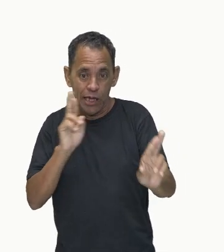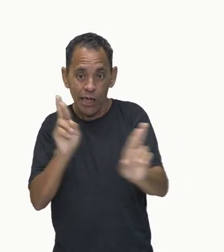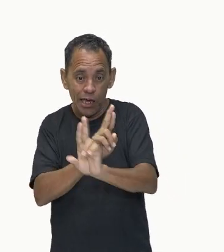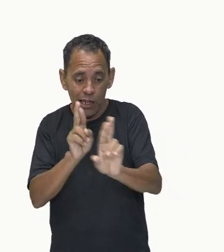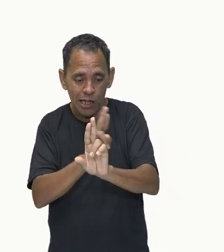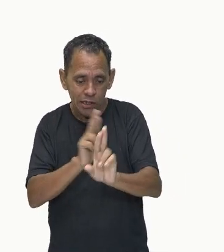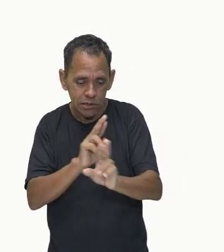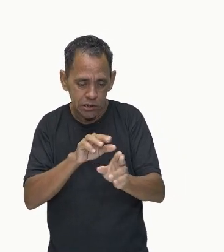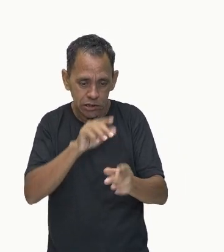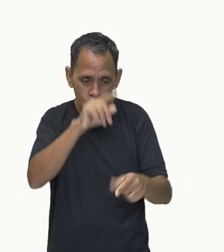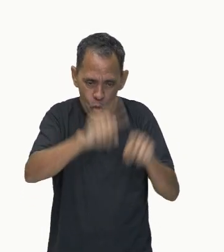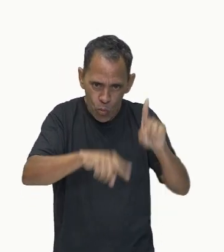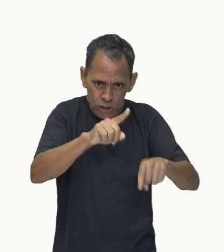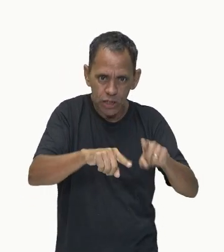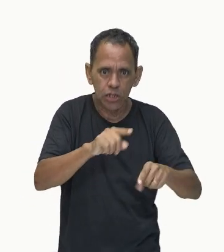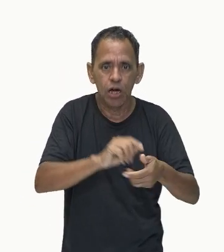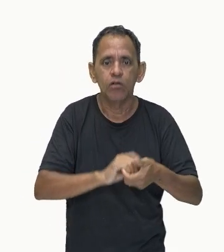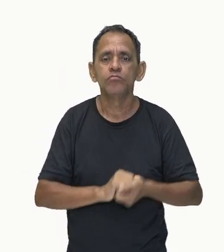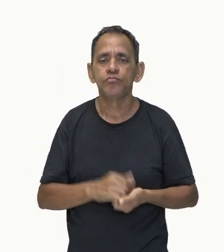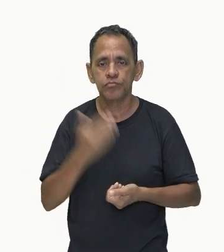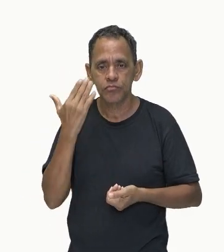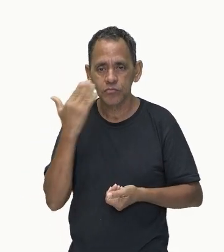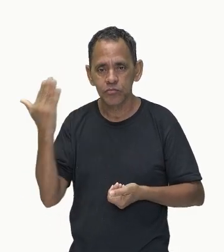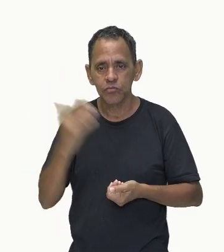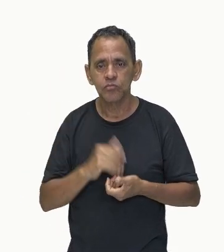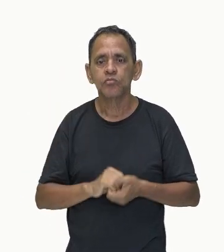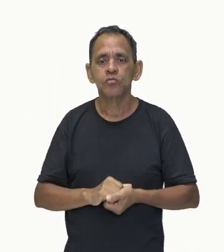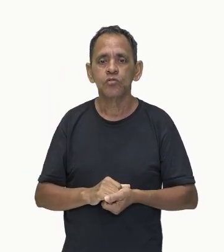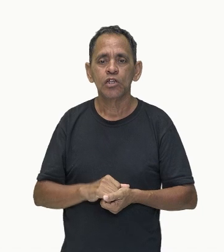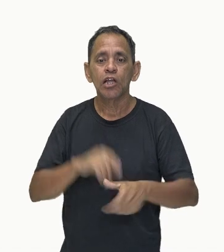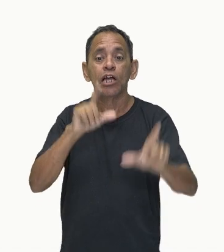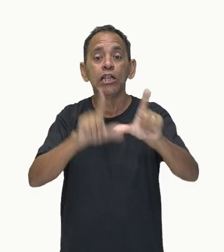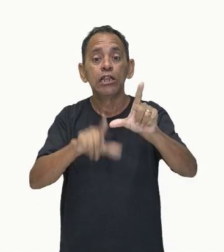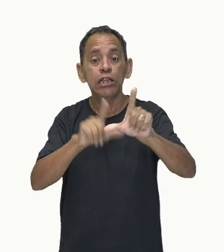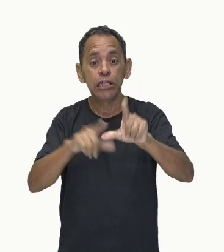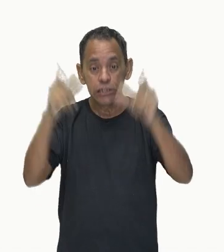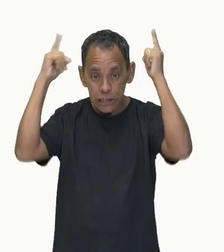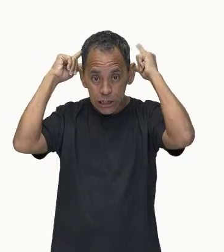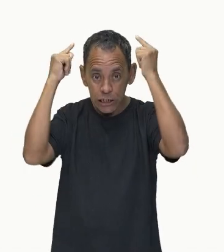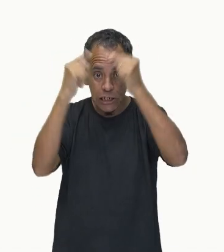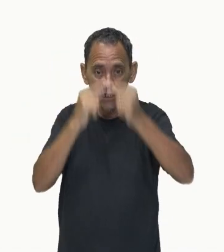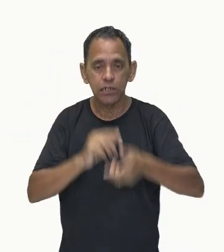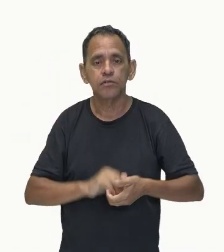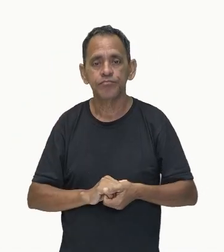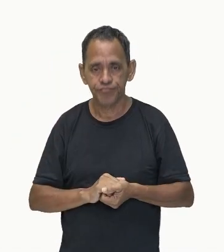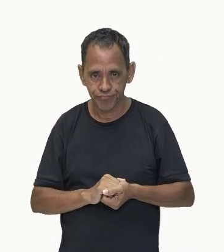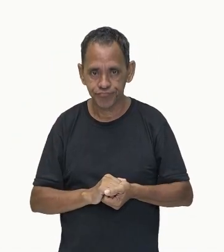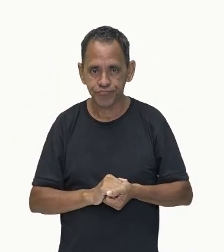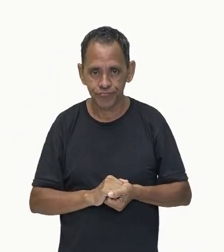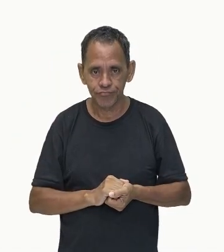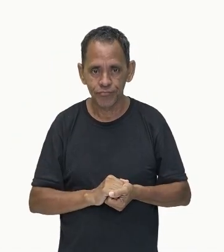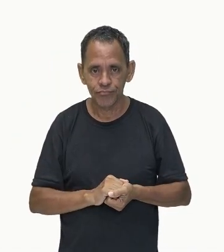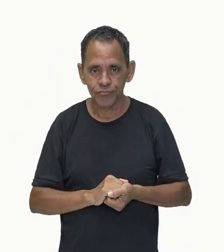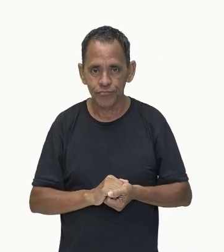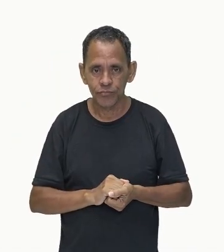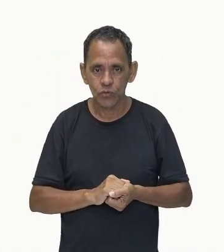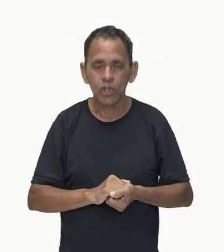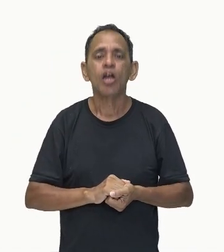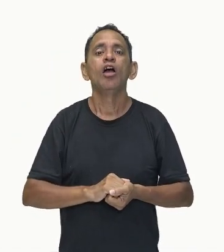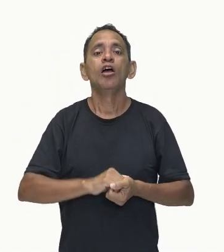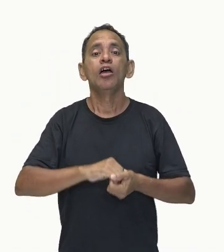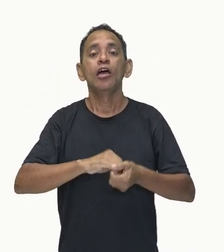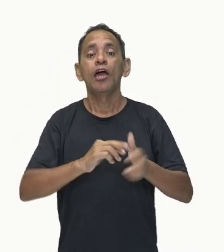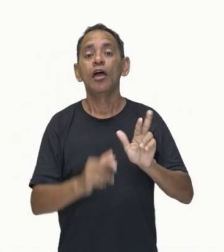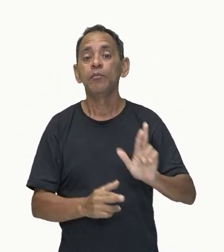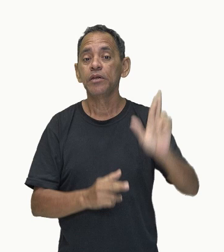pela letra grega tal vai ser o produto entre o módulo da força, F,